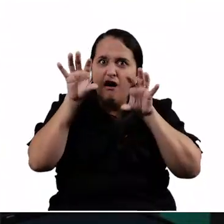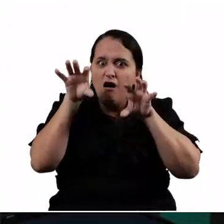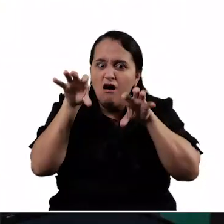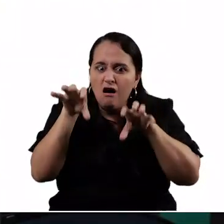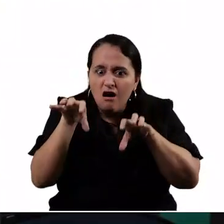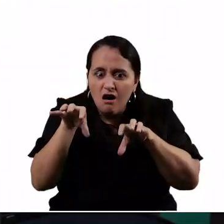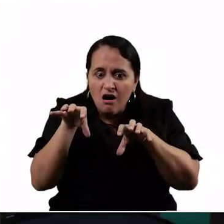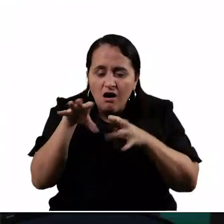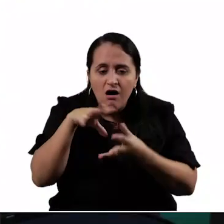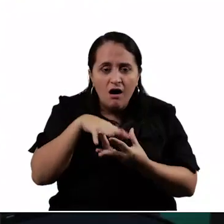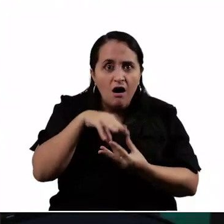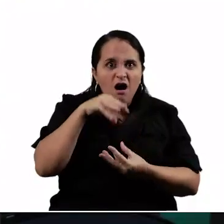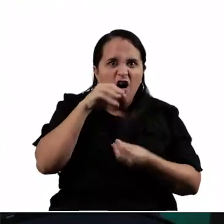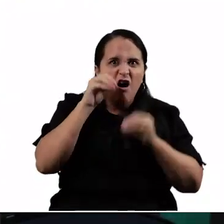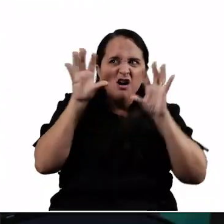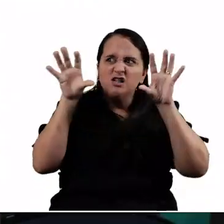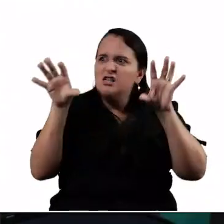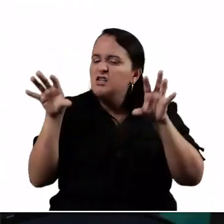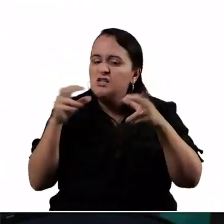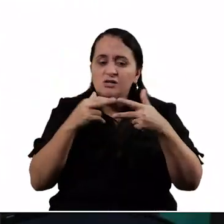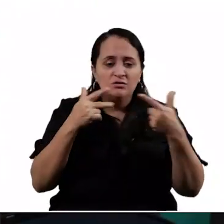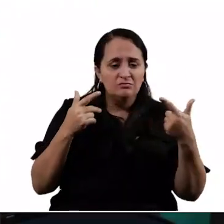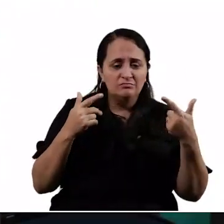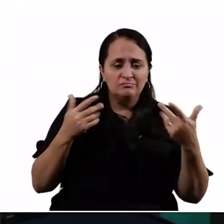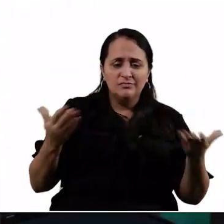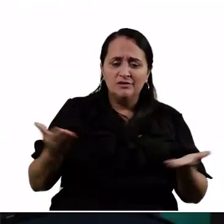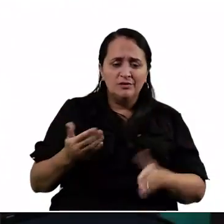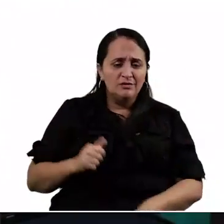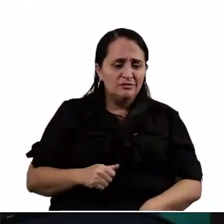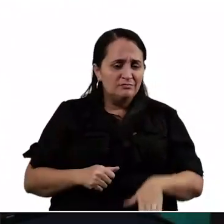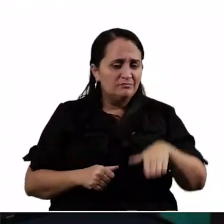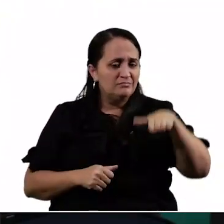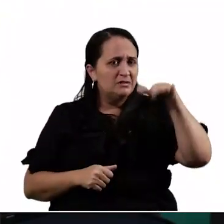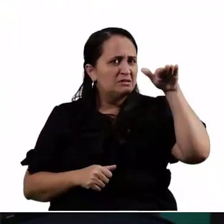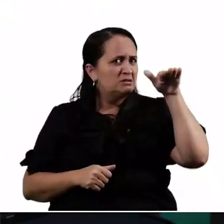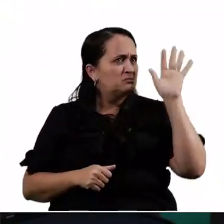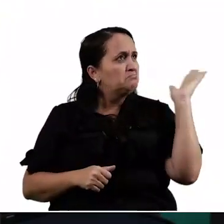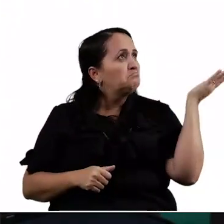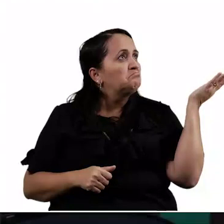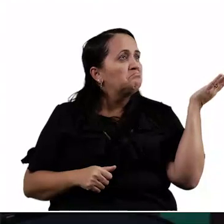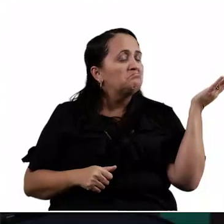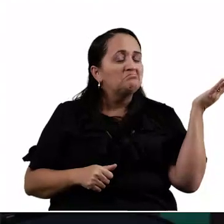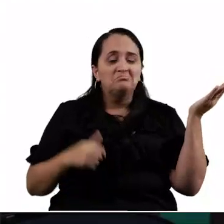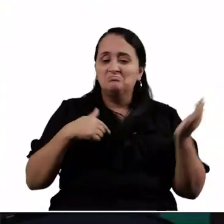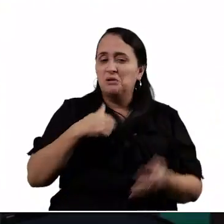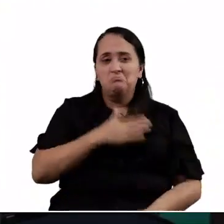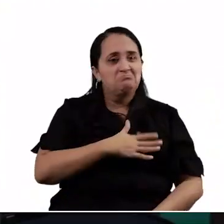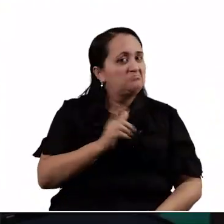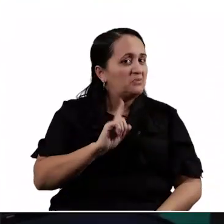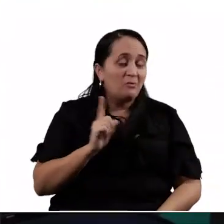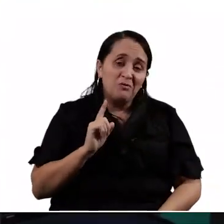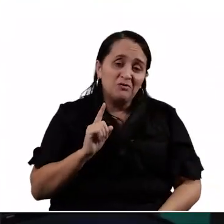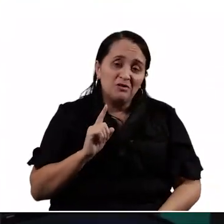assombração hoje que eu cresci eu não gosto mais engraçado né quando era criança igual